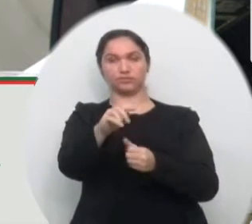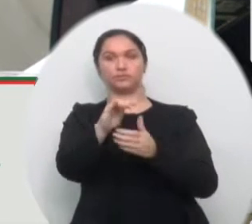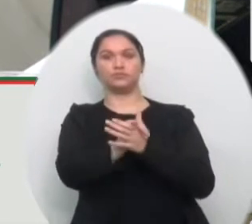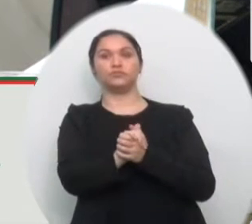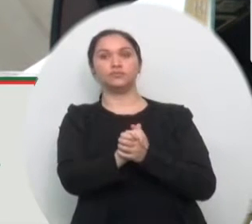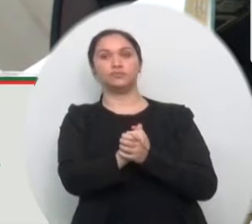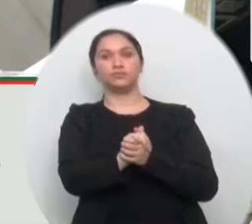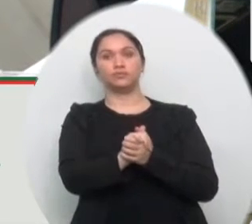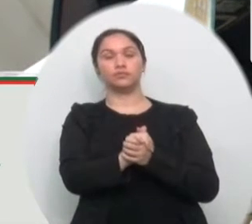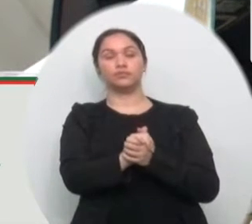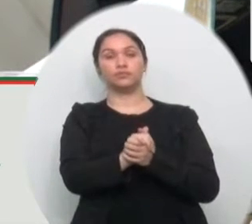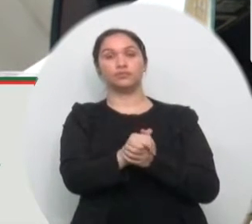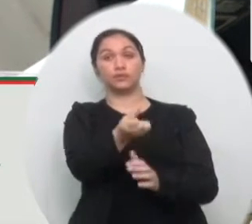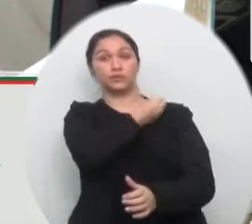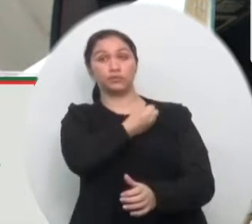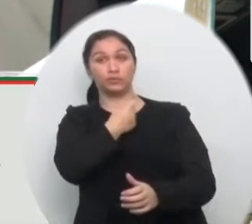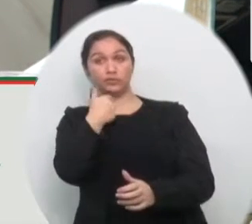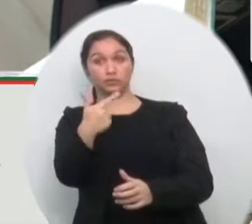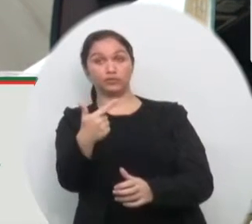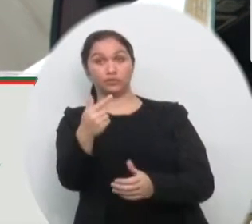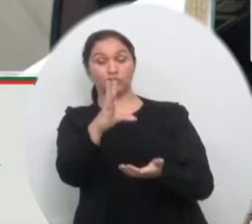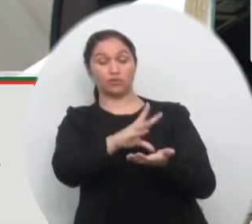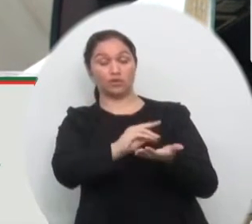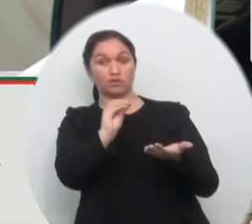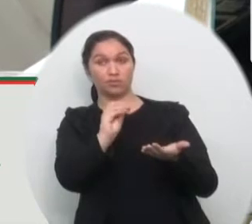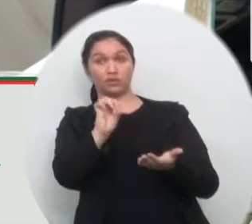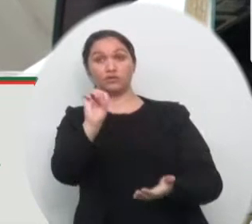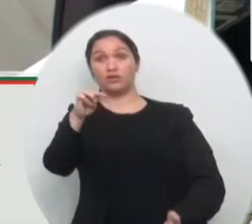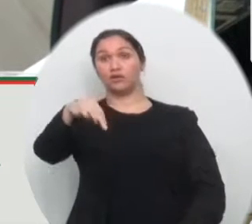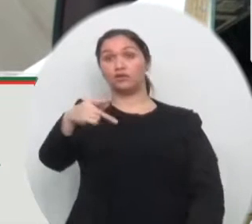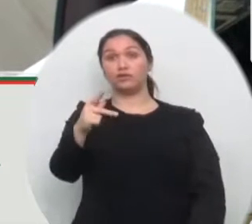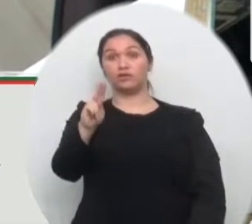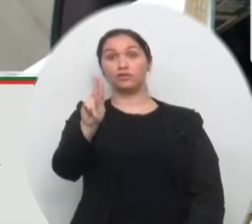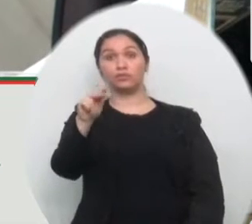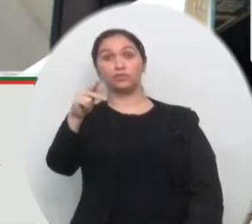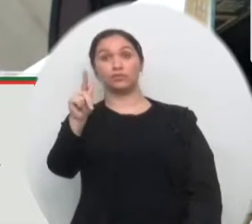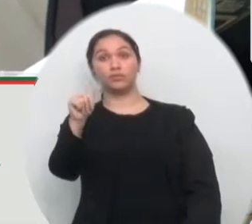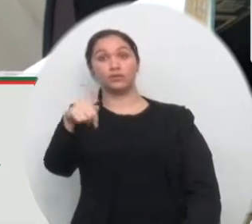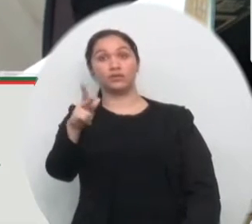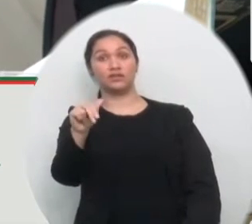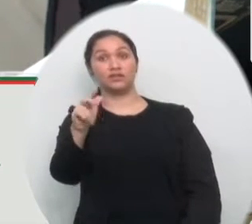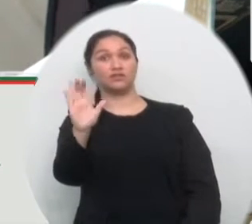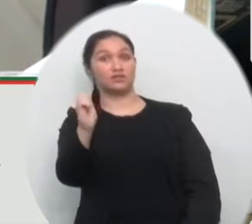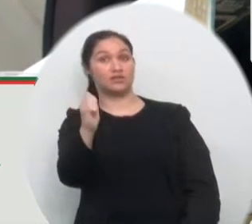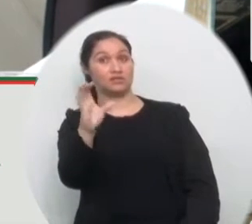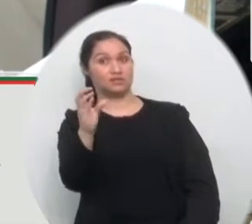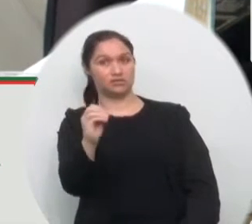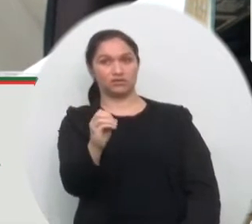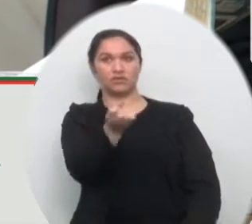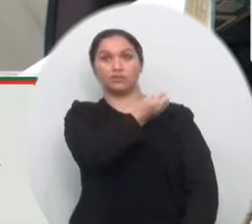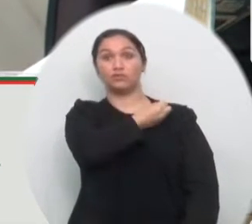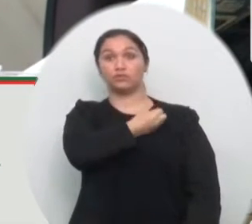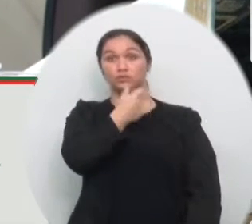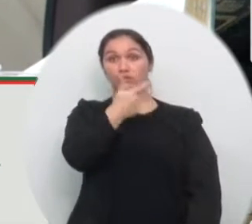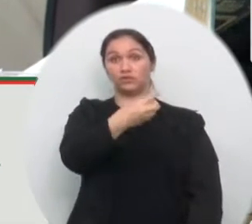da frota veicular. Segundo, cópia de todas as impugnações do pregão presencial